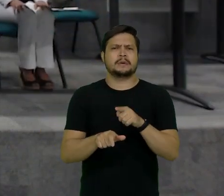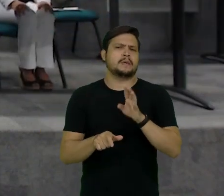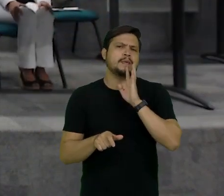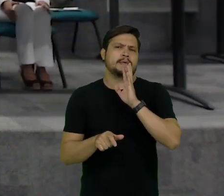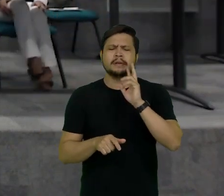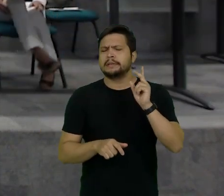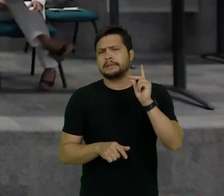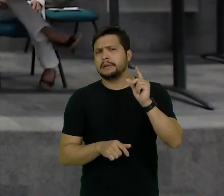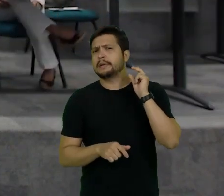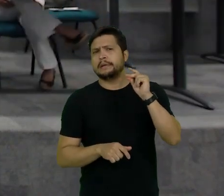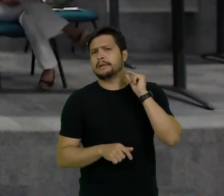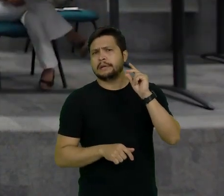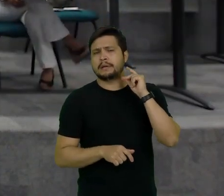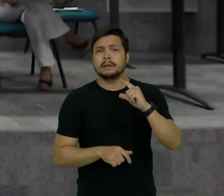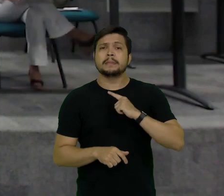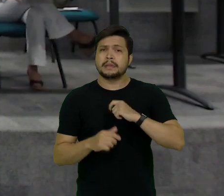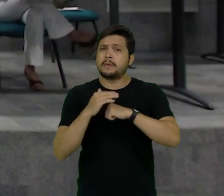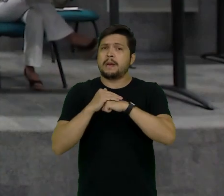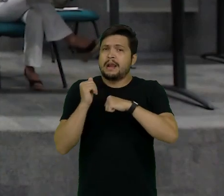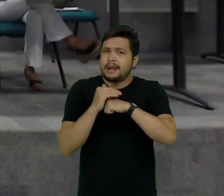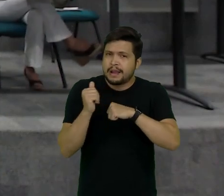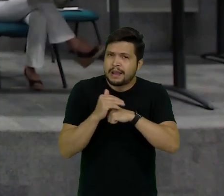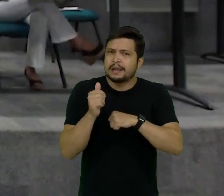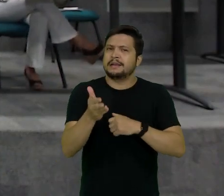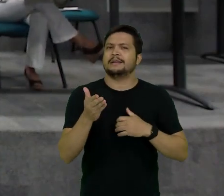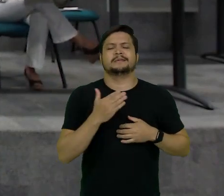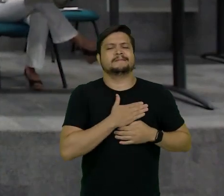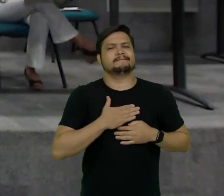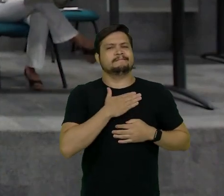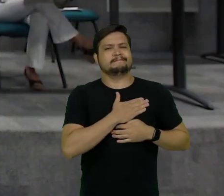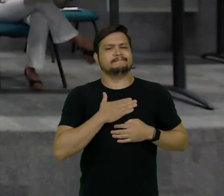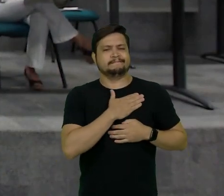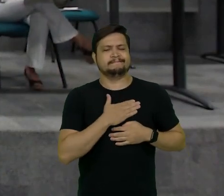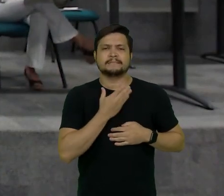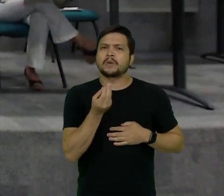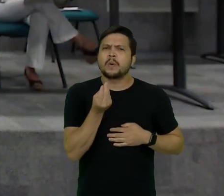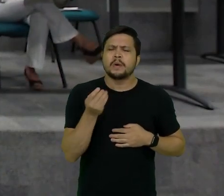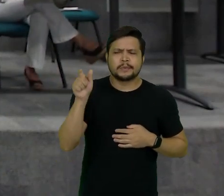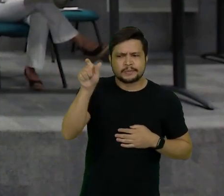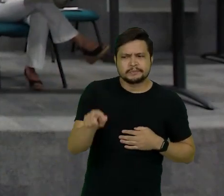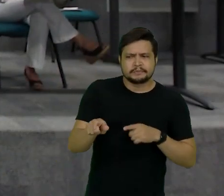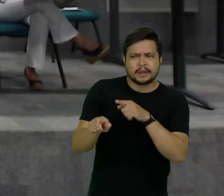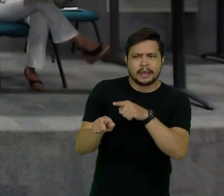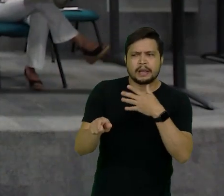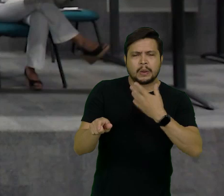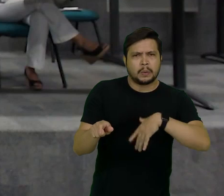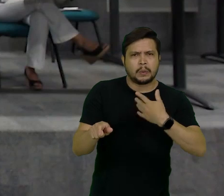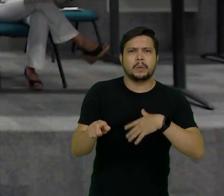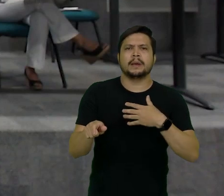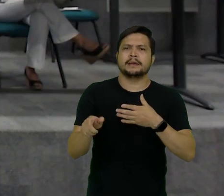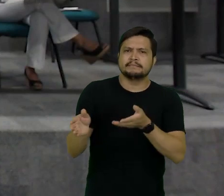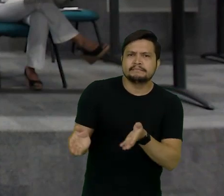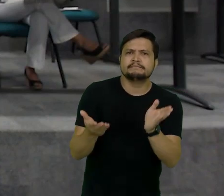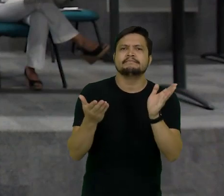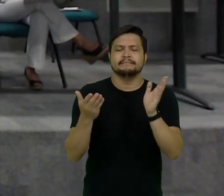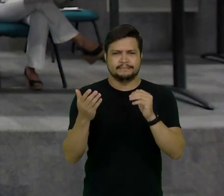conheço há bastante tempo e tenho muito carinho, né, pela forma como ela encara o curso de zootecnia,